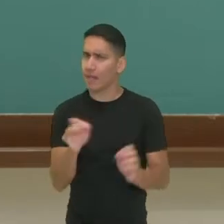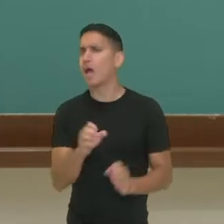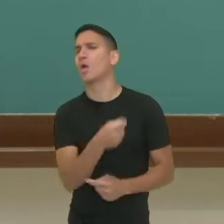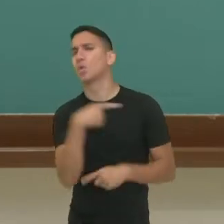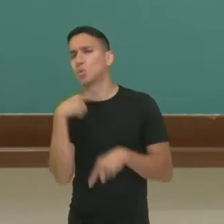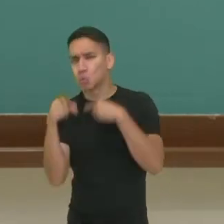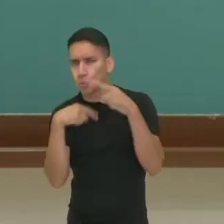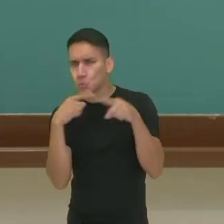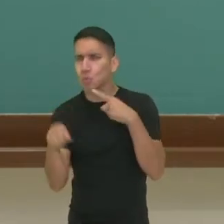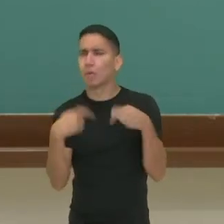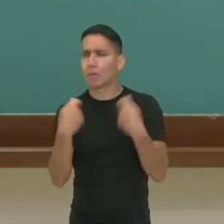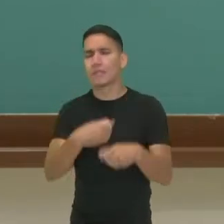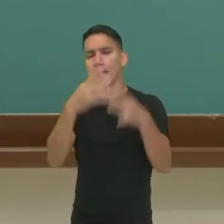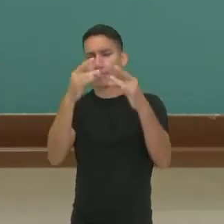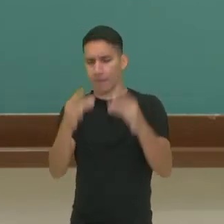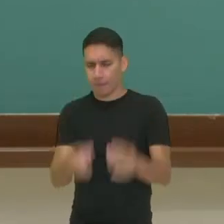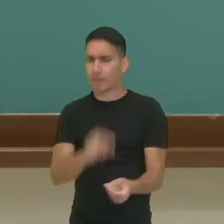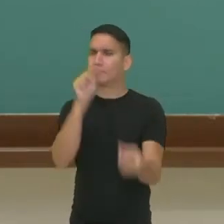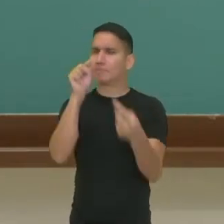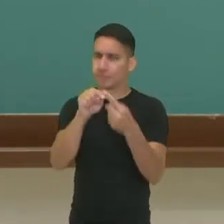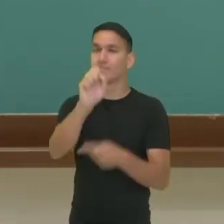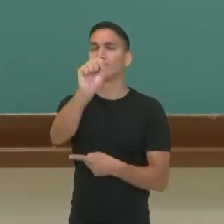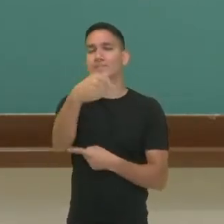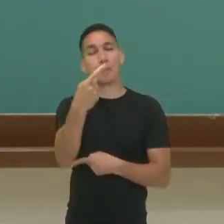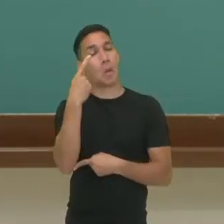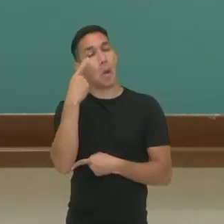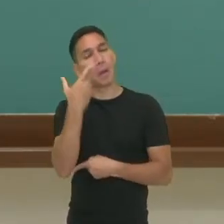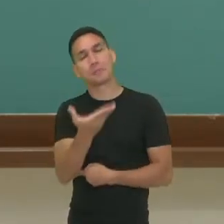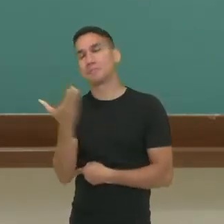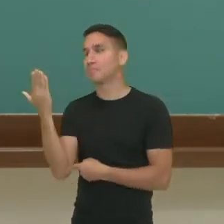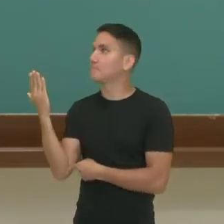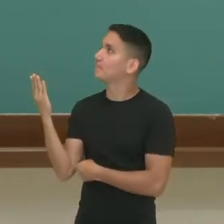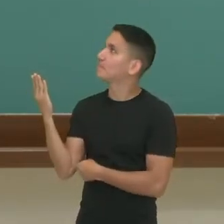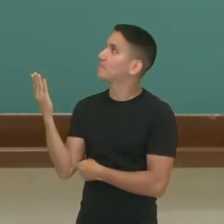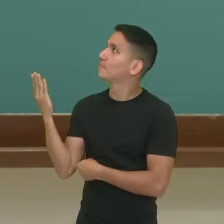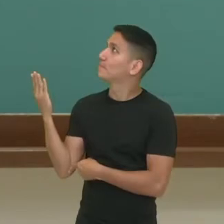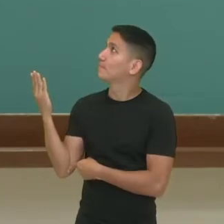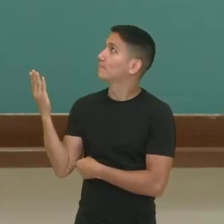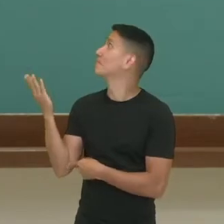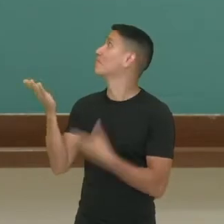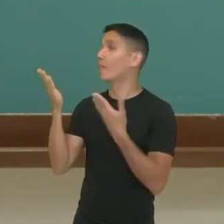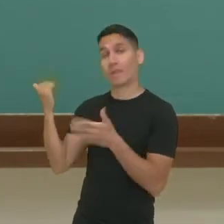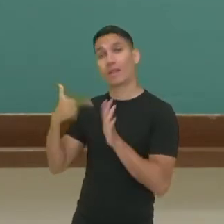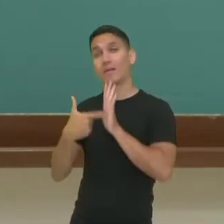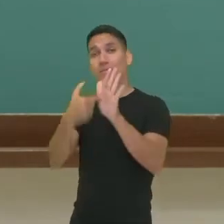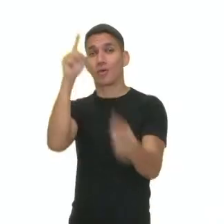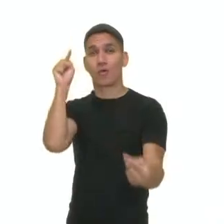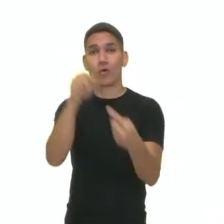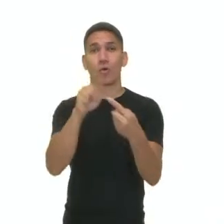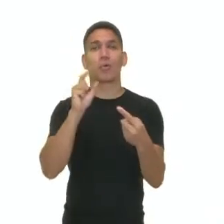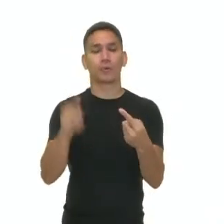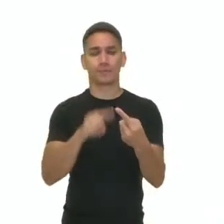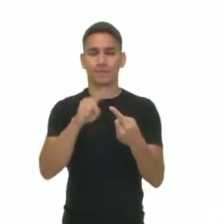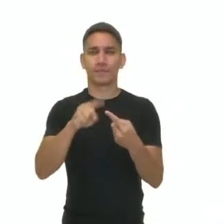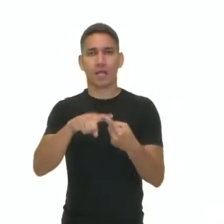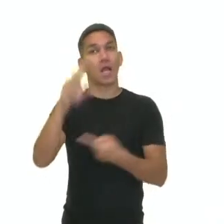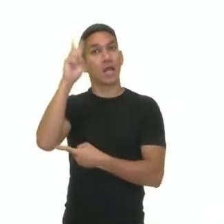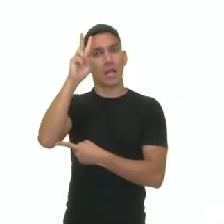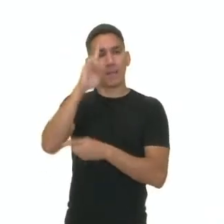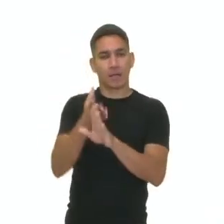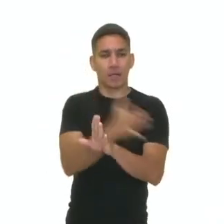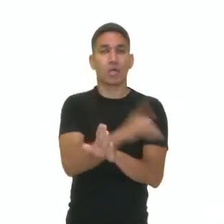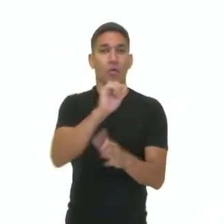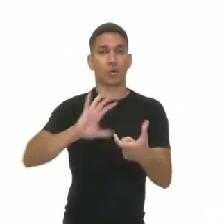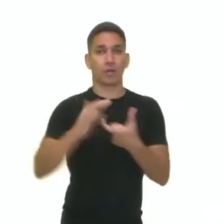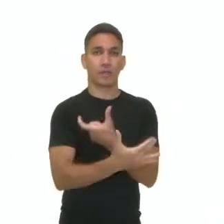a serem alcançados. Sim, venha ver comigo aqui quais são. Aqui estão os objetivos: retomar o que é